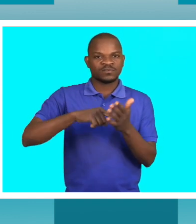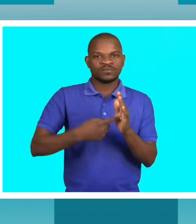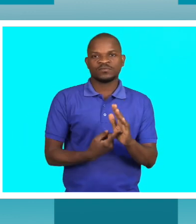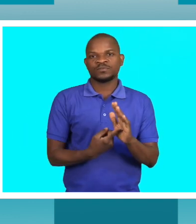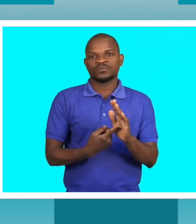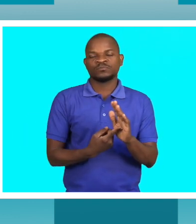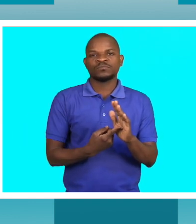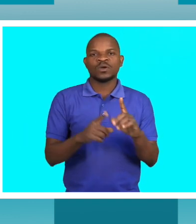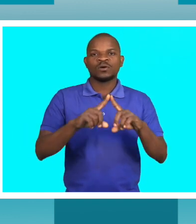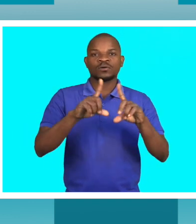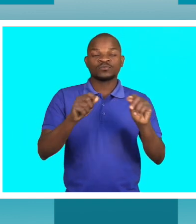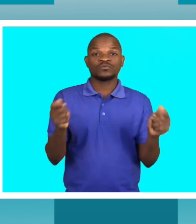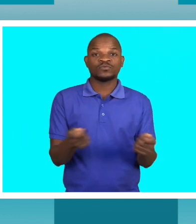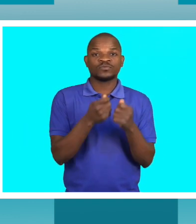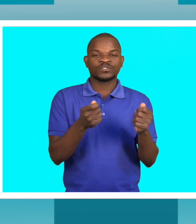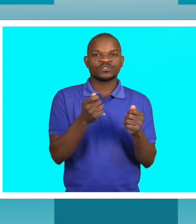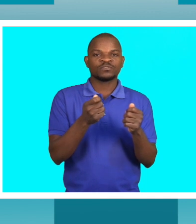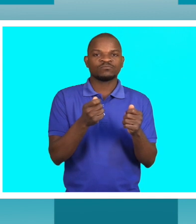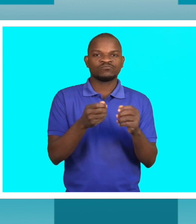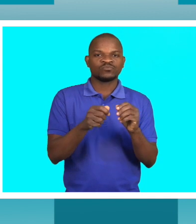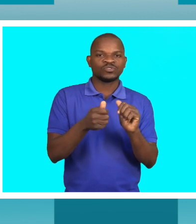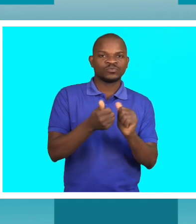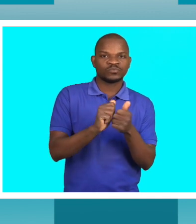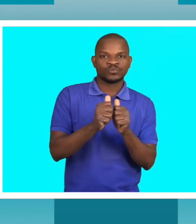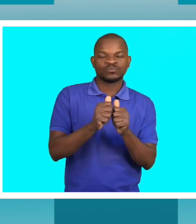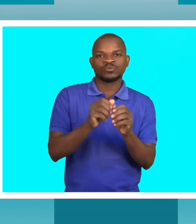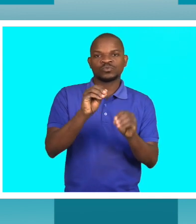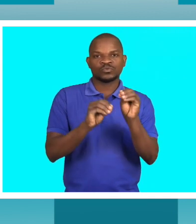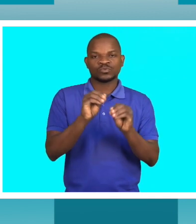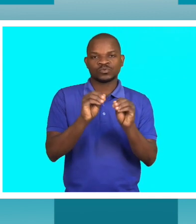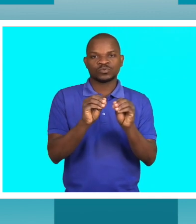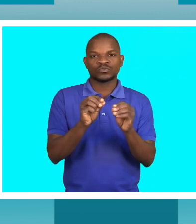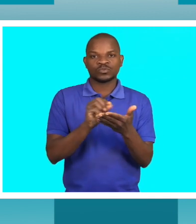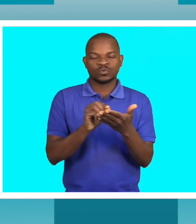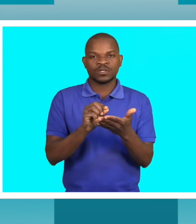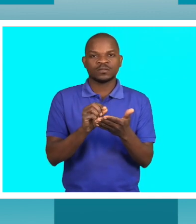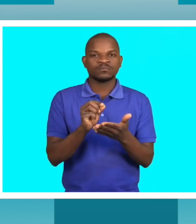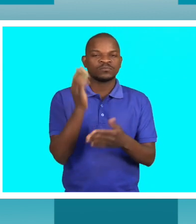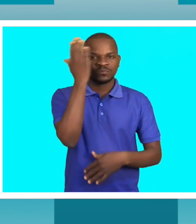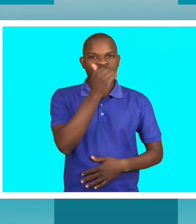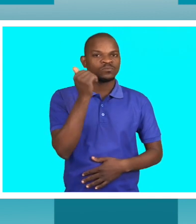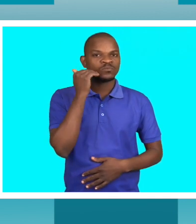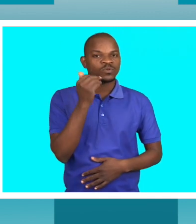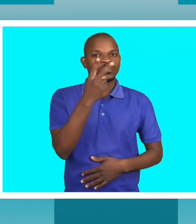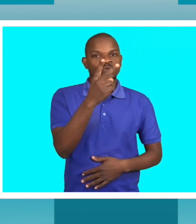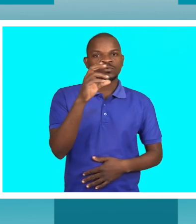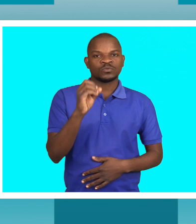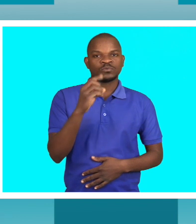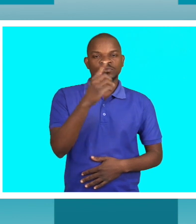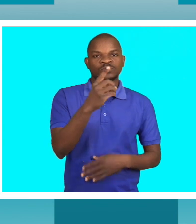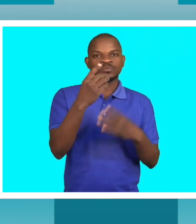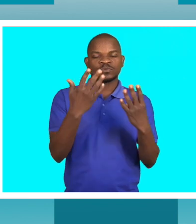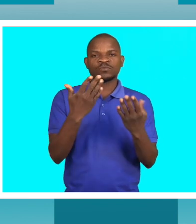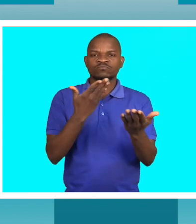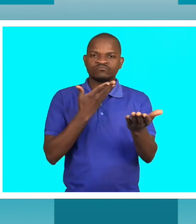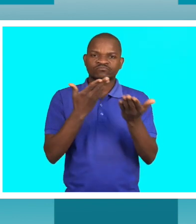Festival Nacional dos Jogos Desportivos Colar Manica 2019, a quem vamos conversar,